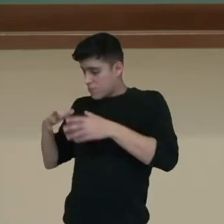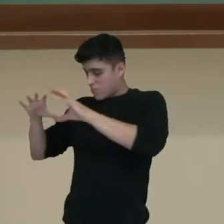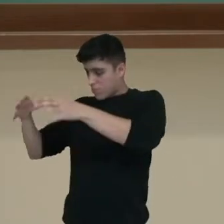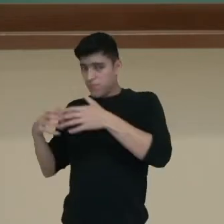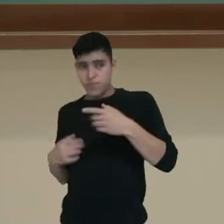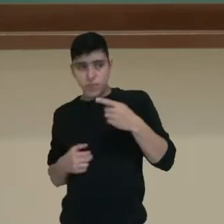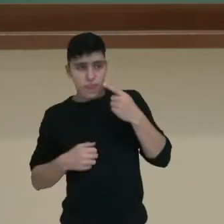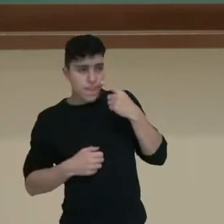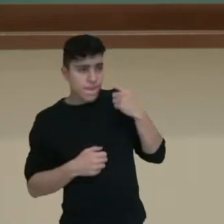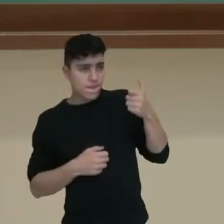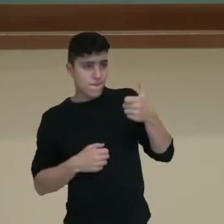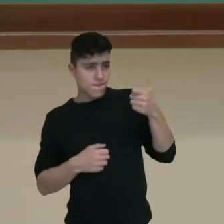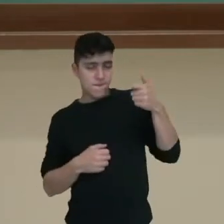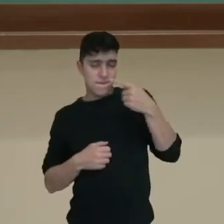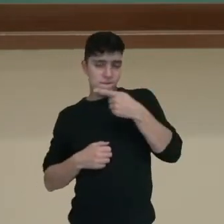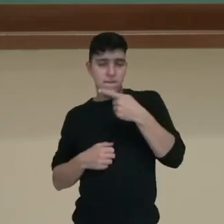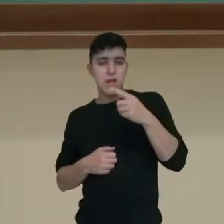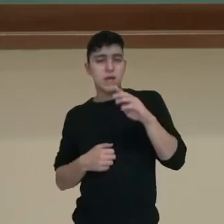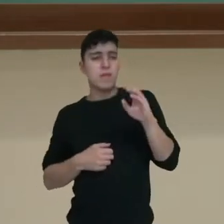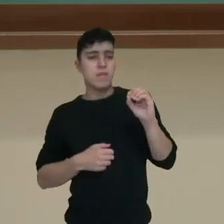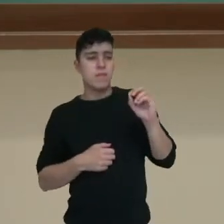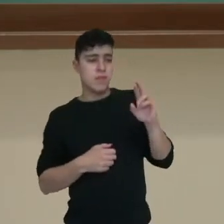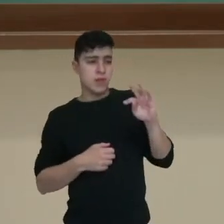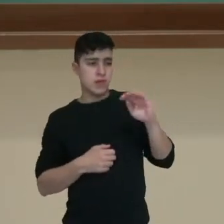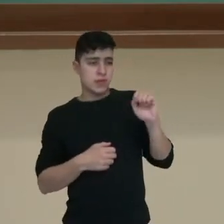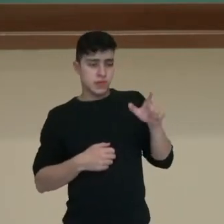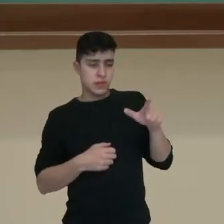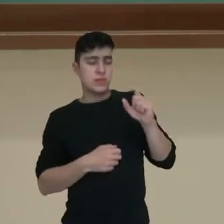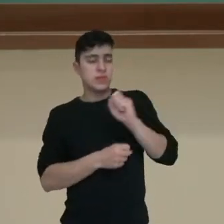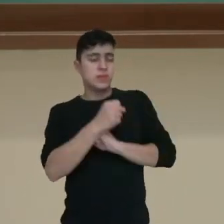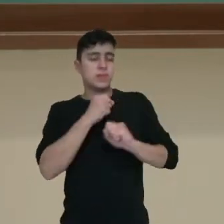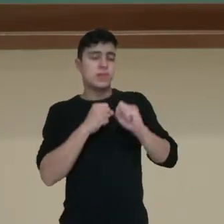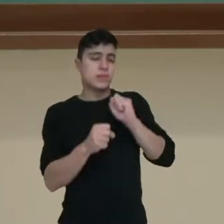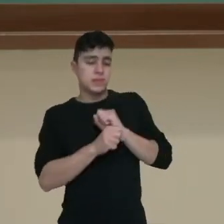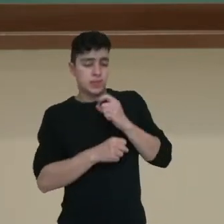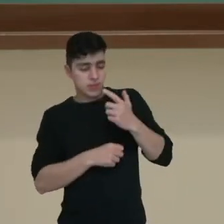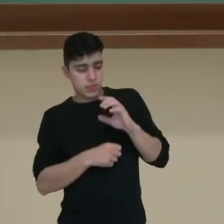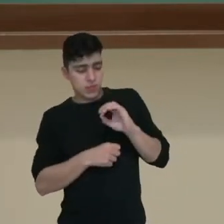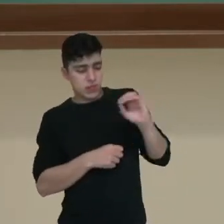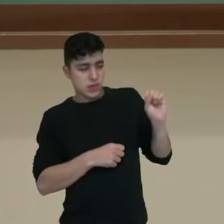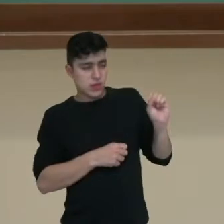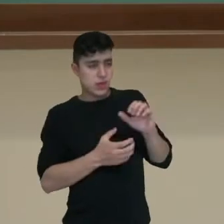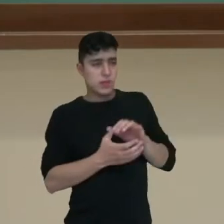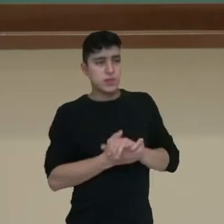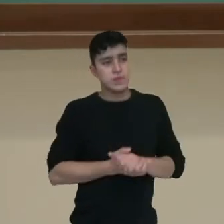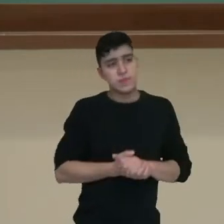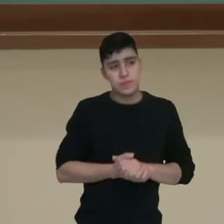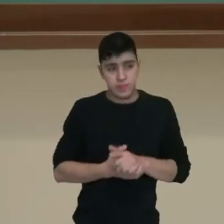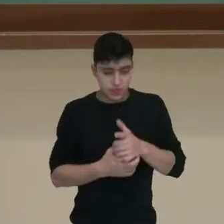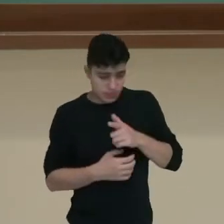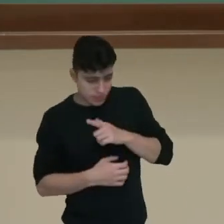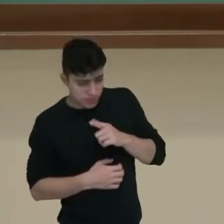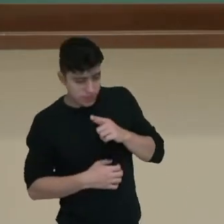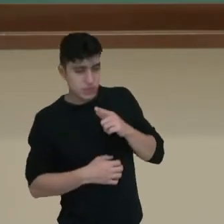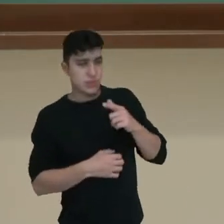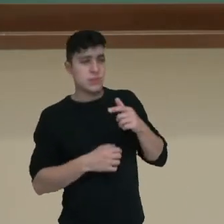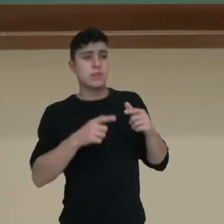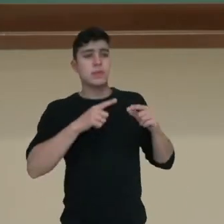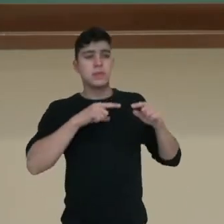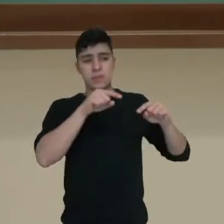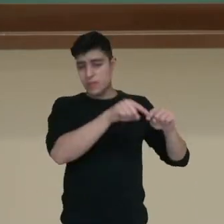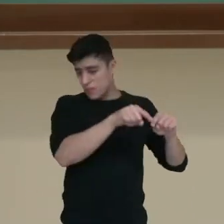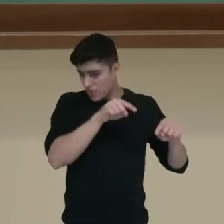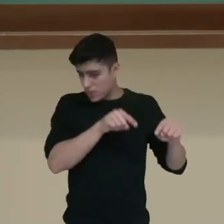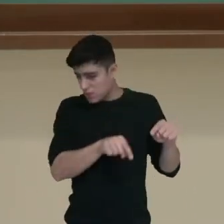classificação de Bornau, que foi de 2008. Tá? E aqui, mebozoários, turbilíneos, aqui